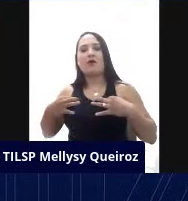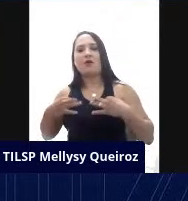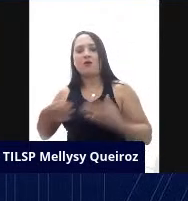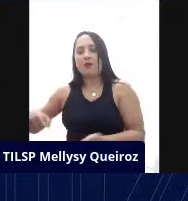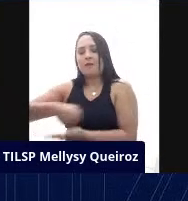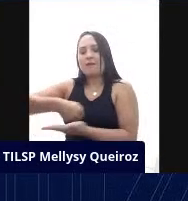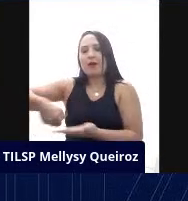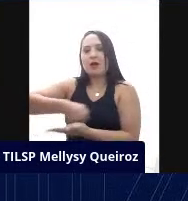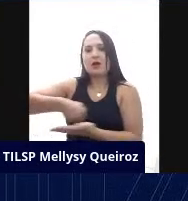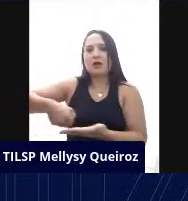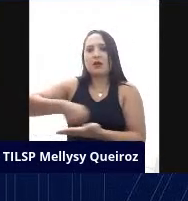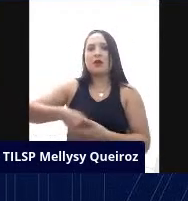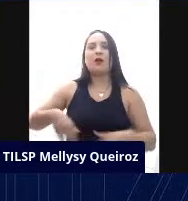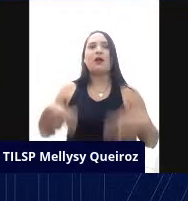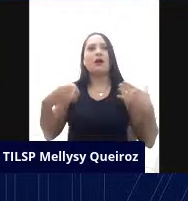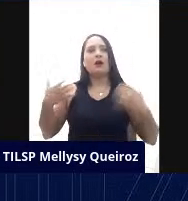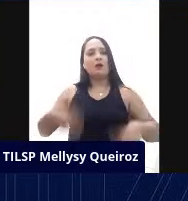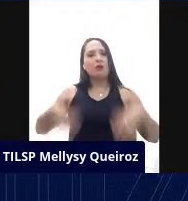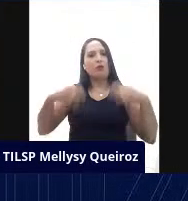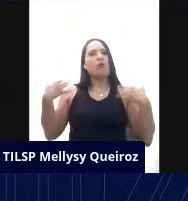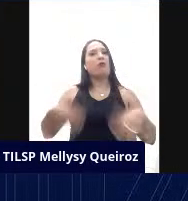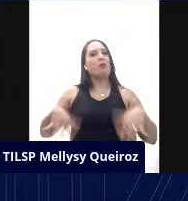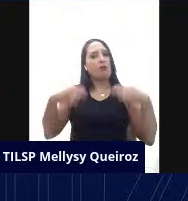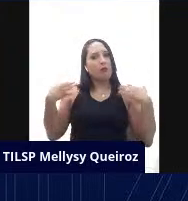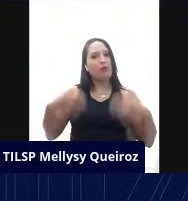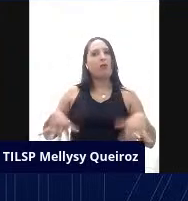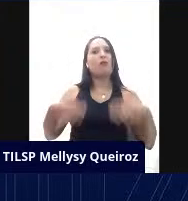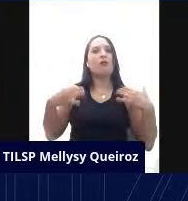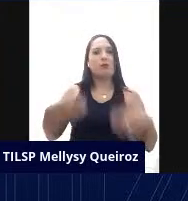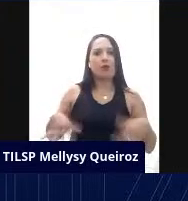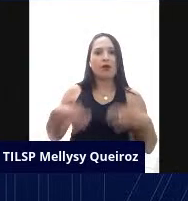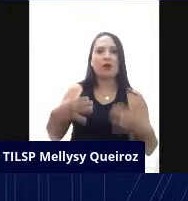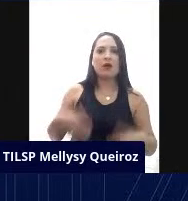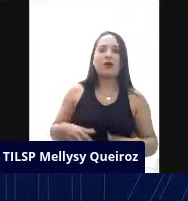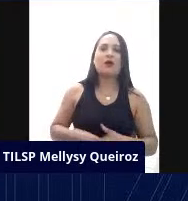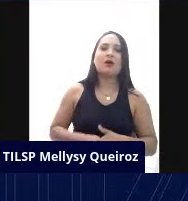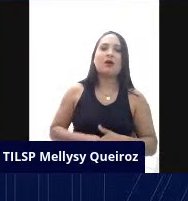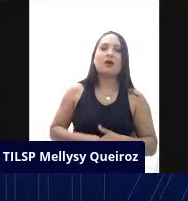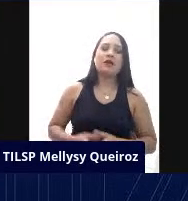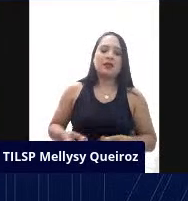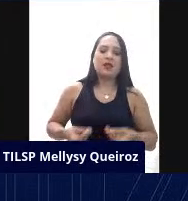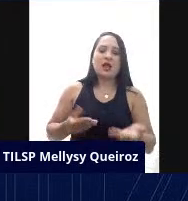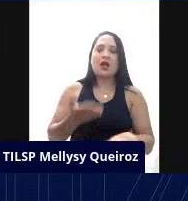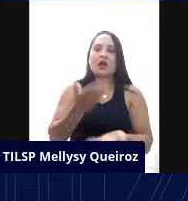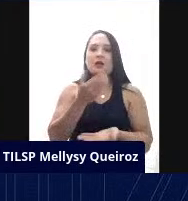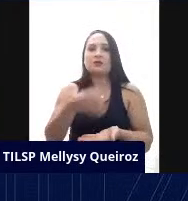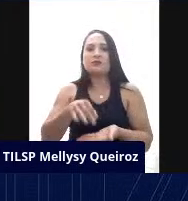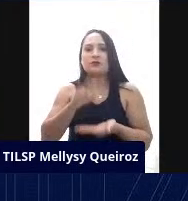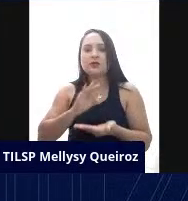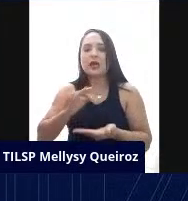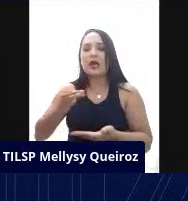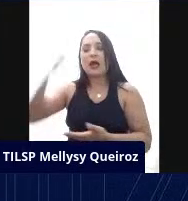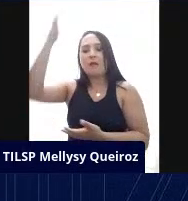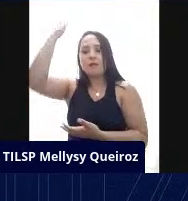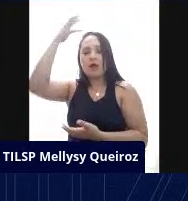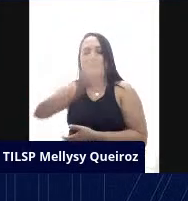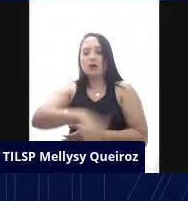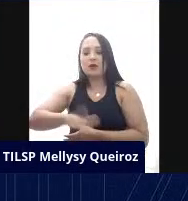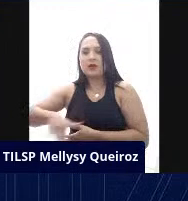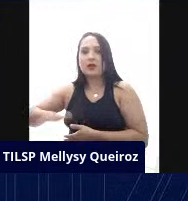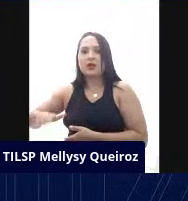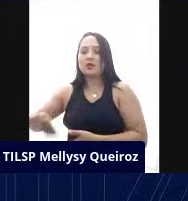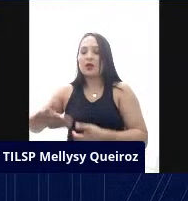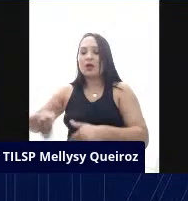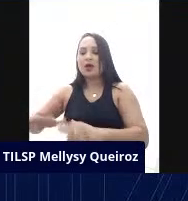Ufa! Cansou? Pois Rosa serve o jantar à família, dá banho nas crianças, coloca para dormir e continua